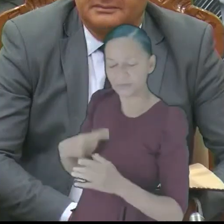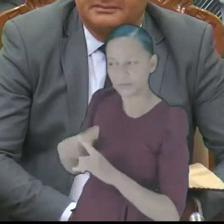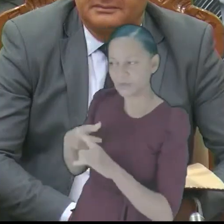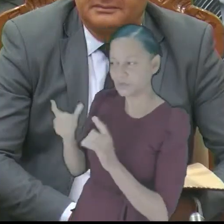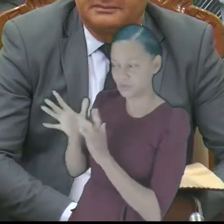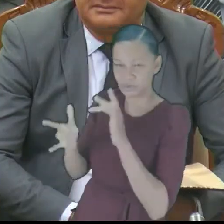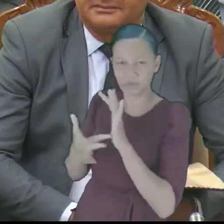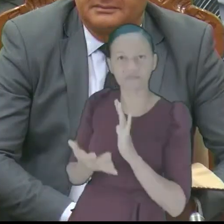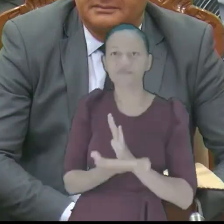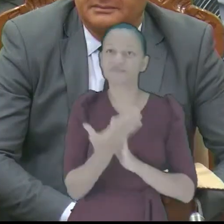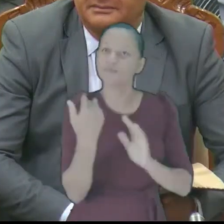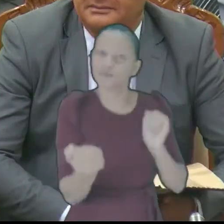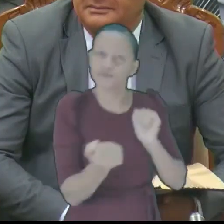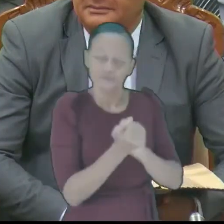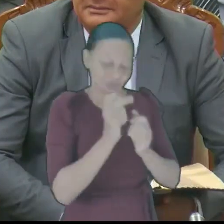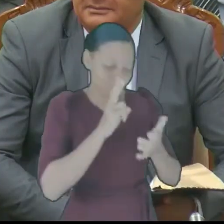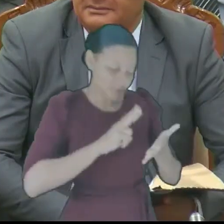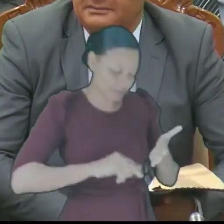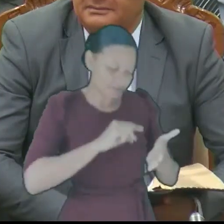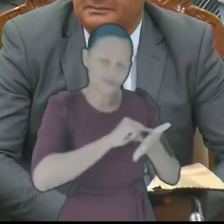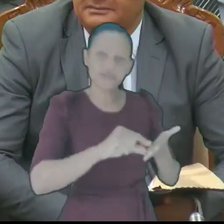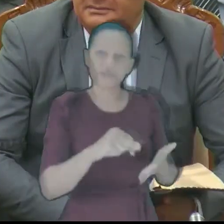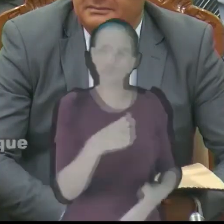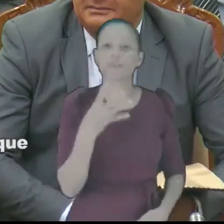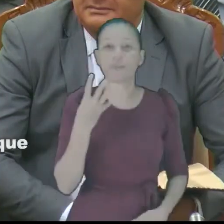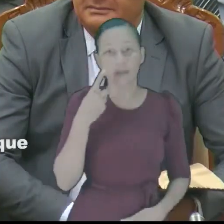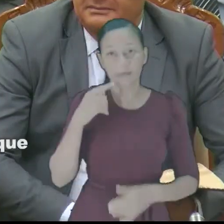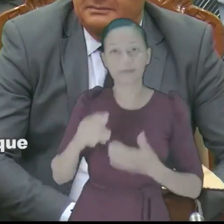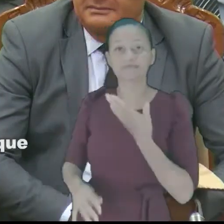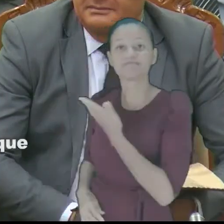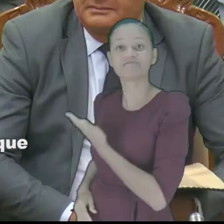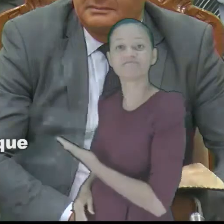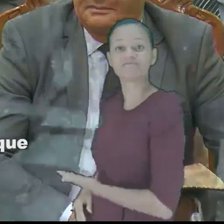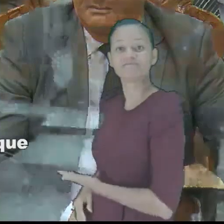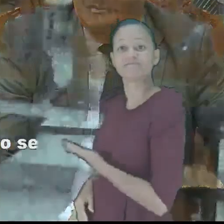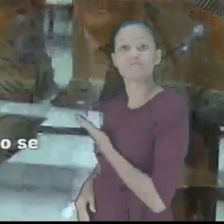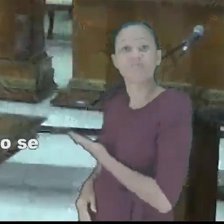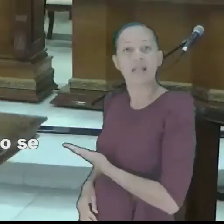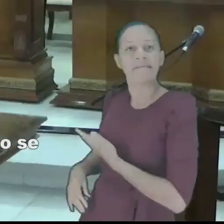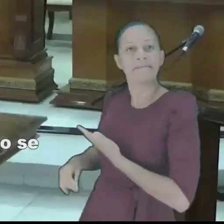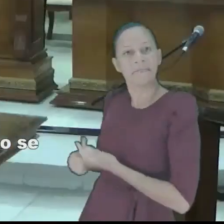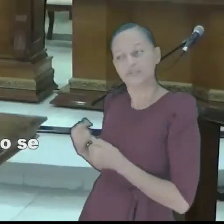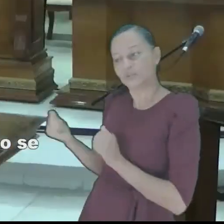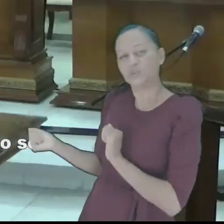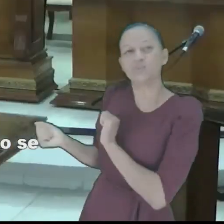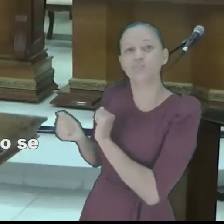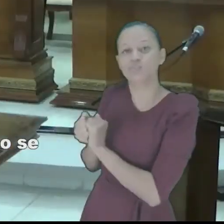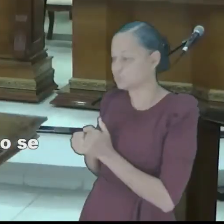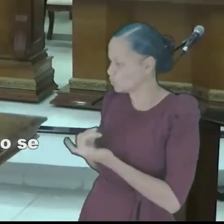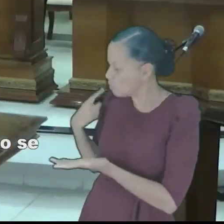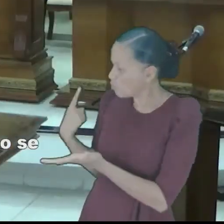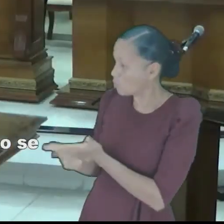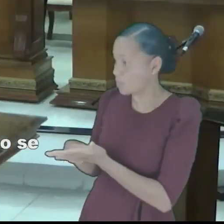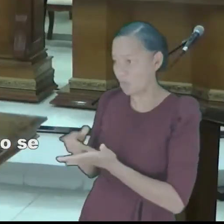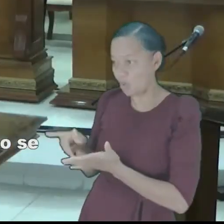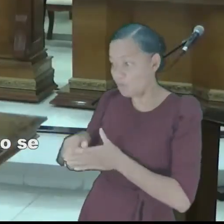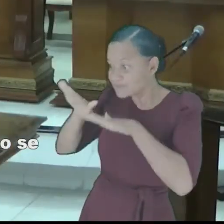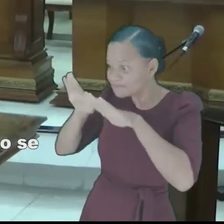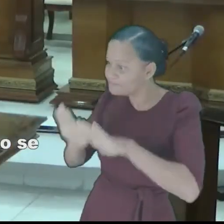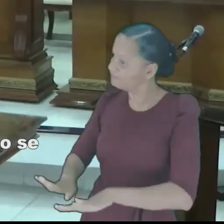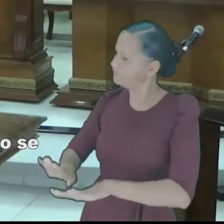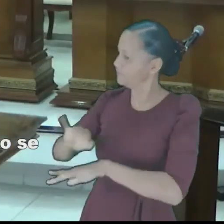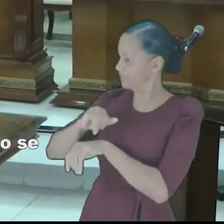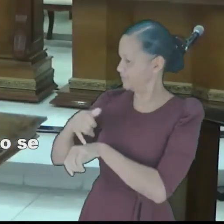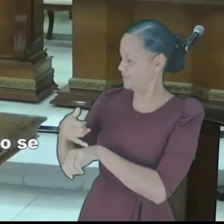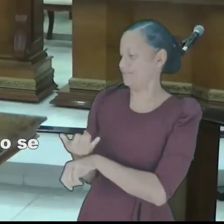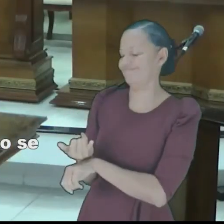disse, vamos ver o versículo 4, por favor, põe na tela o versículo 4. E estando com eles, determinou-lhes que não se